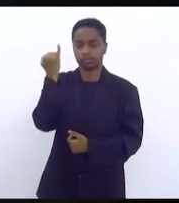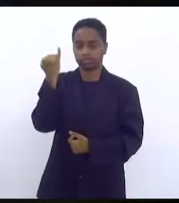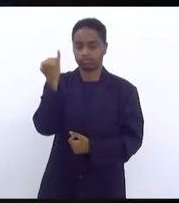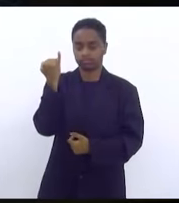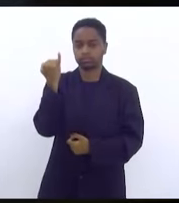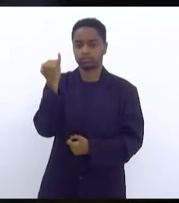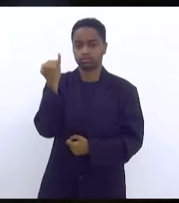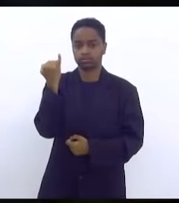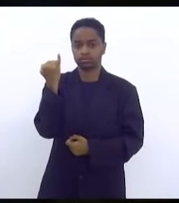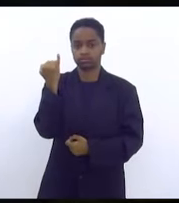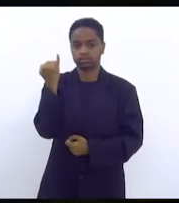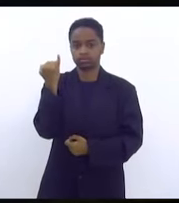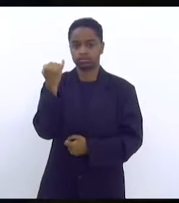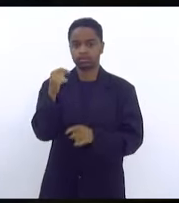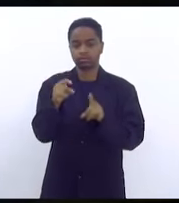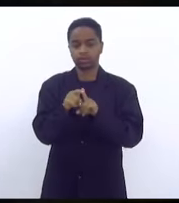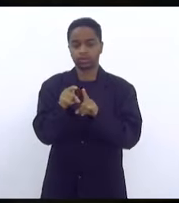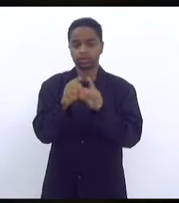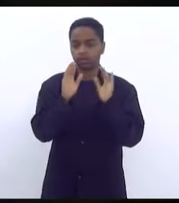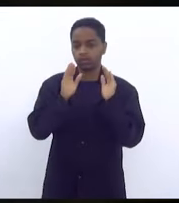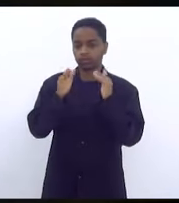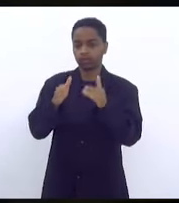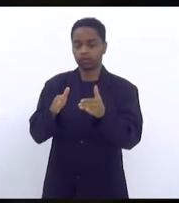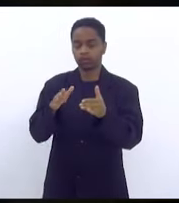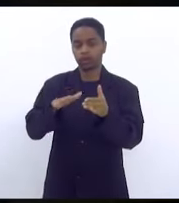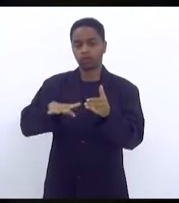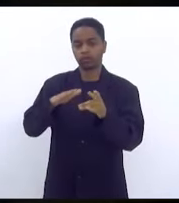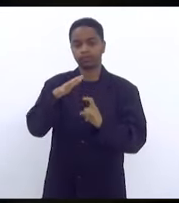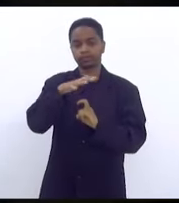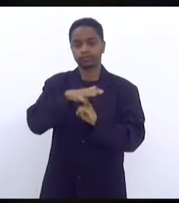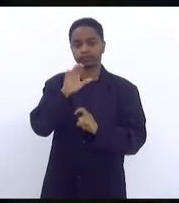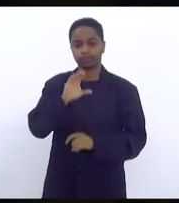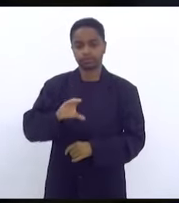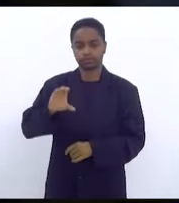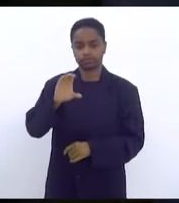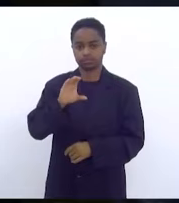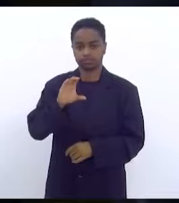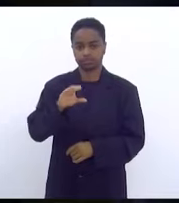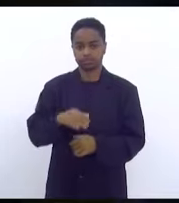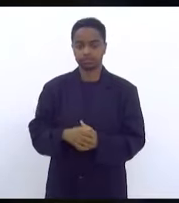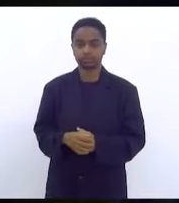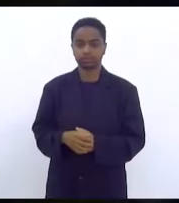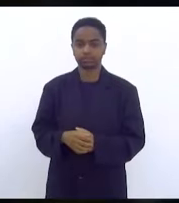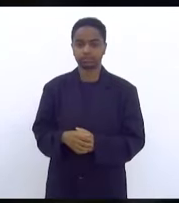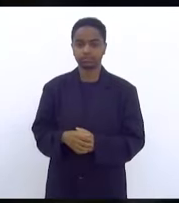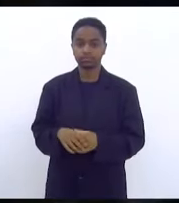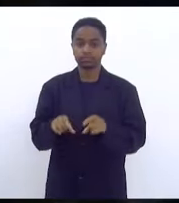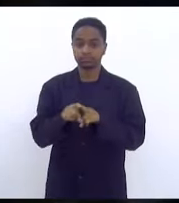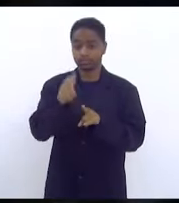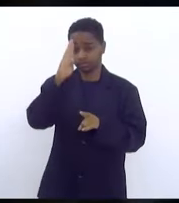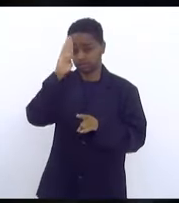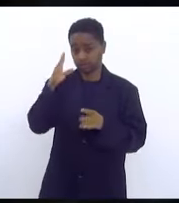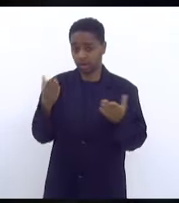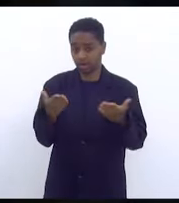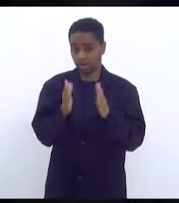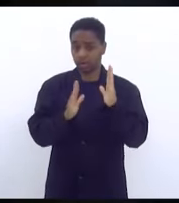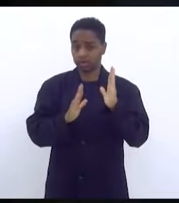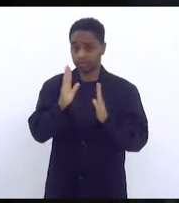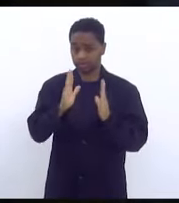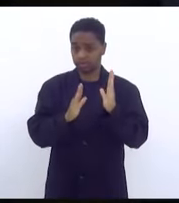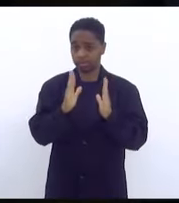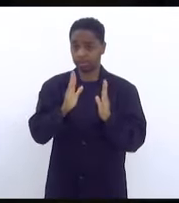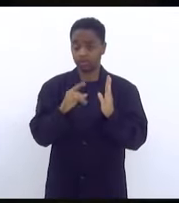importância e essa visibilidade às feiras científicas, ainda mais nos tempos que correm, que a gente